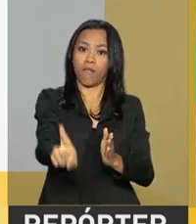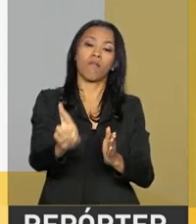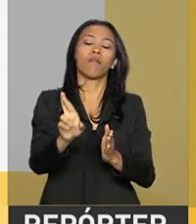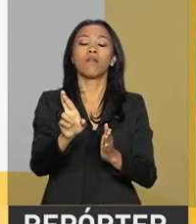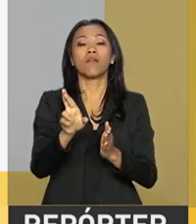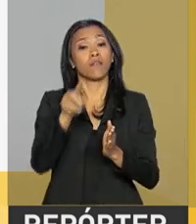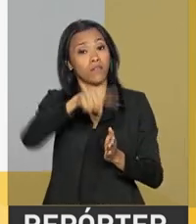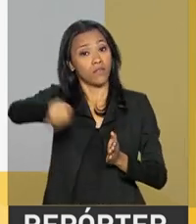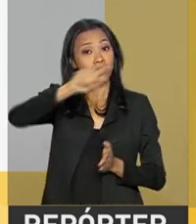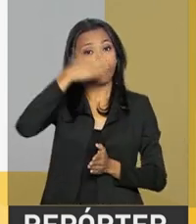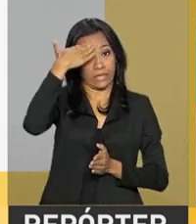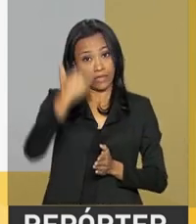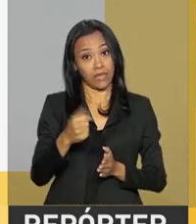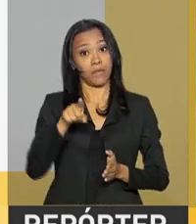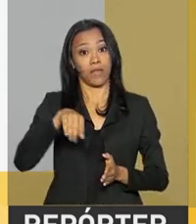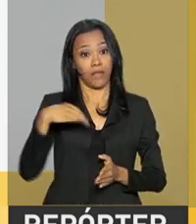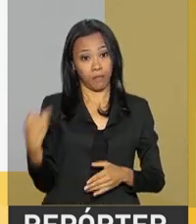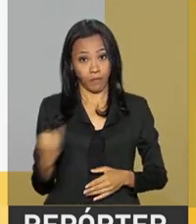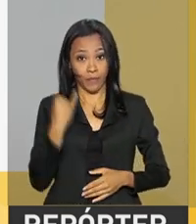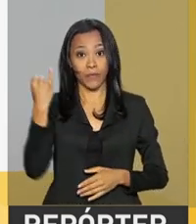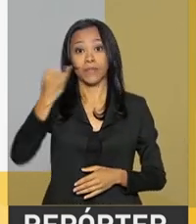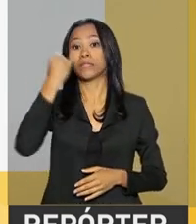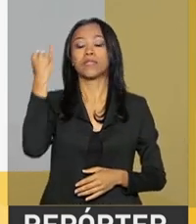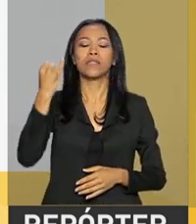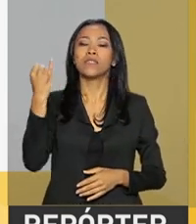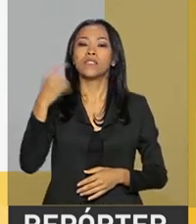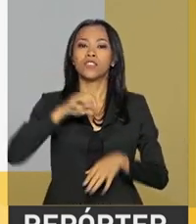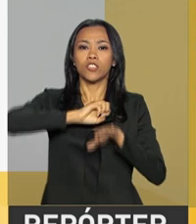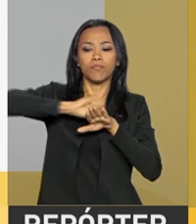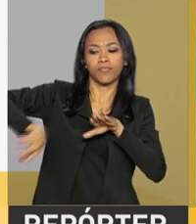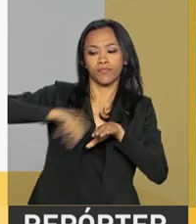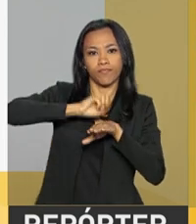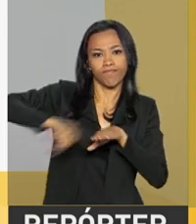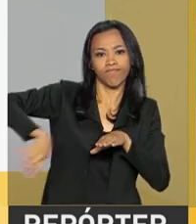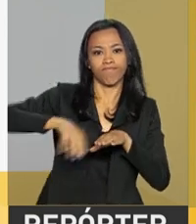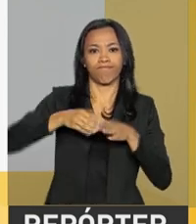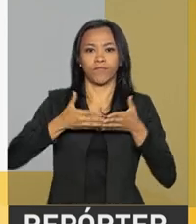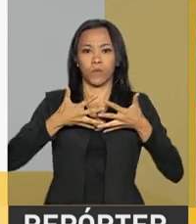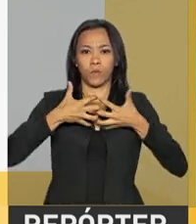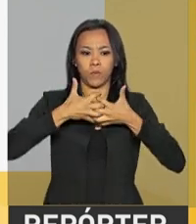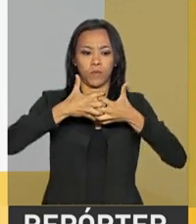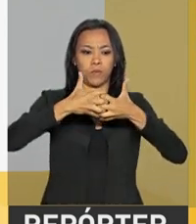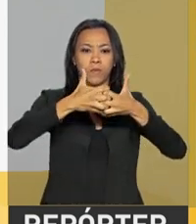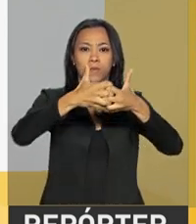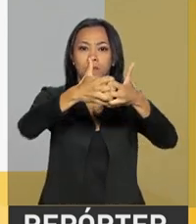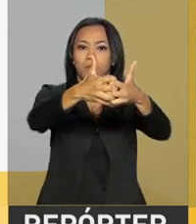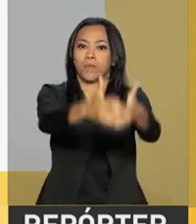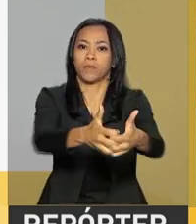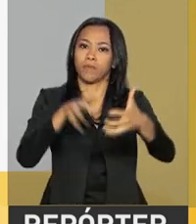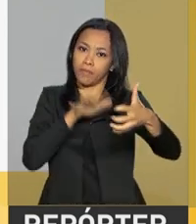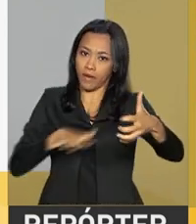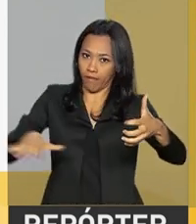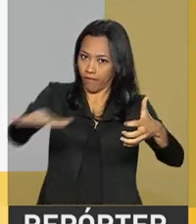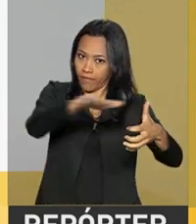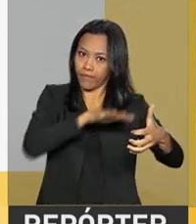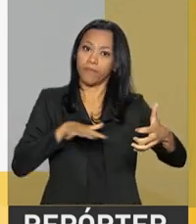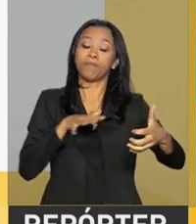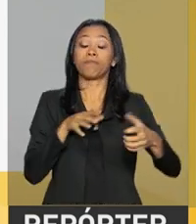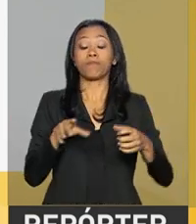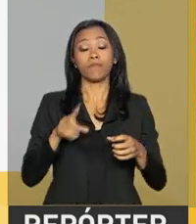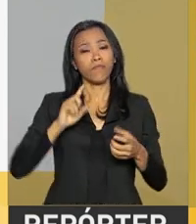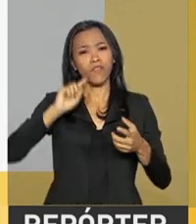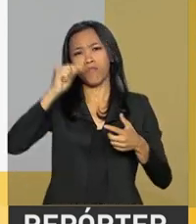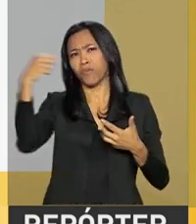você sabe o importantíssimo meio de escoamento da safra de grãos produzida na região e fim foram